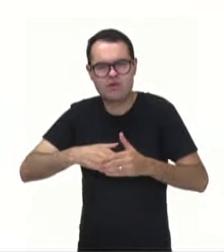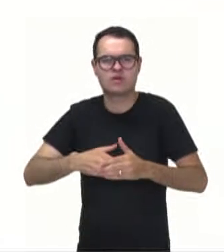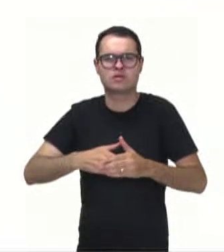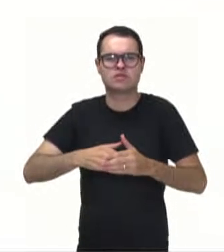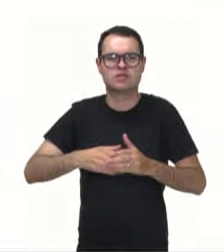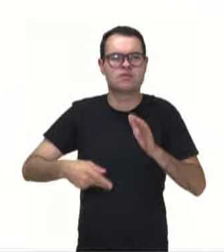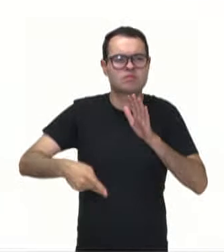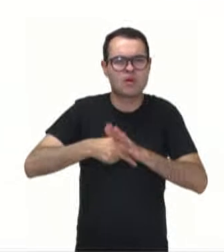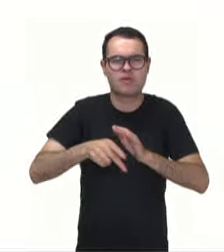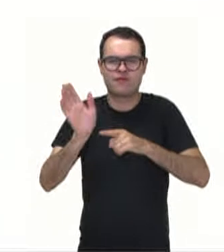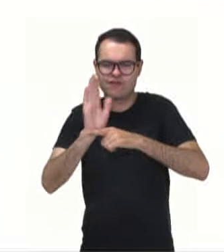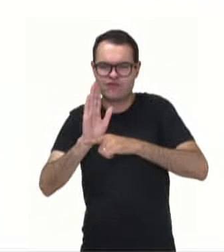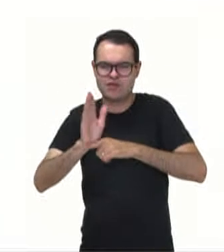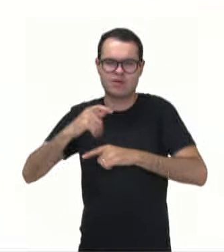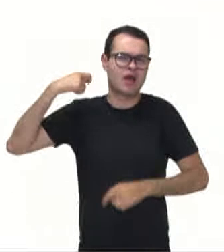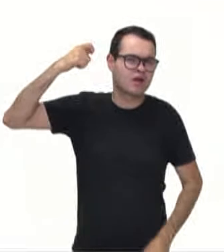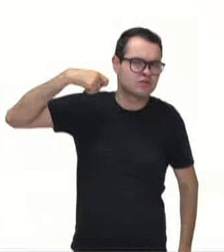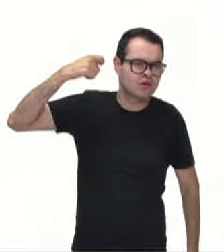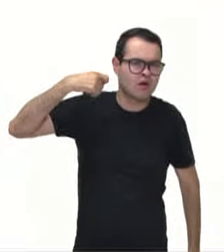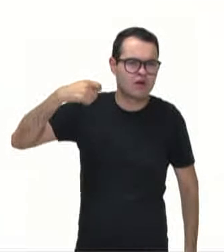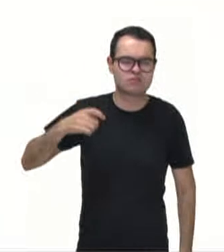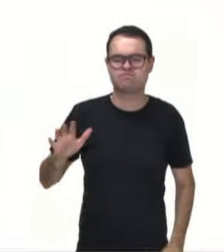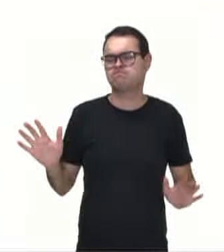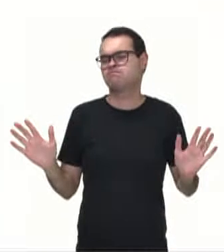del cine. No,